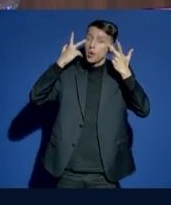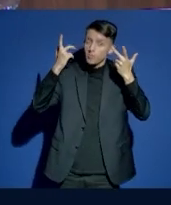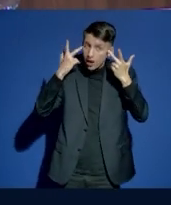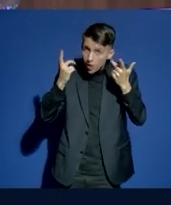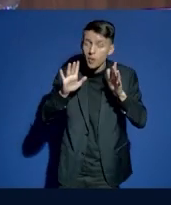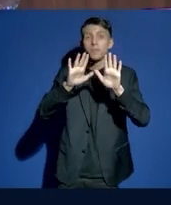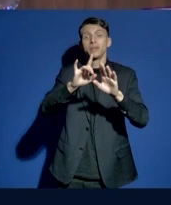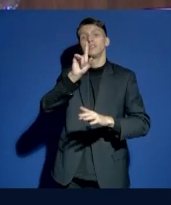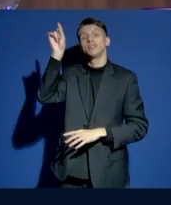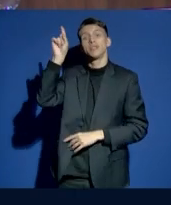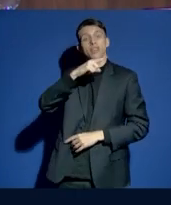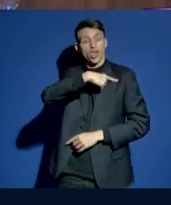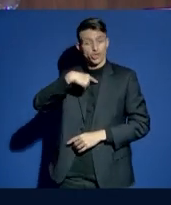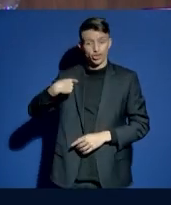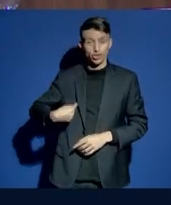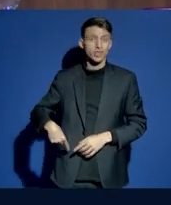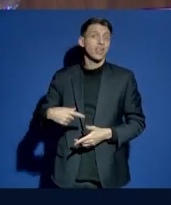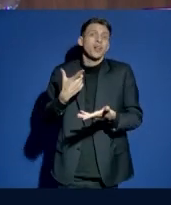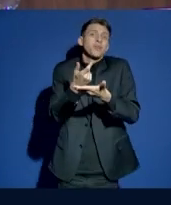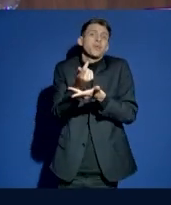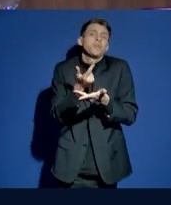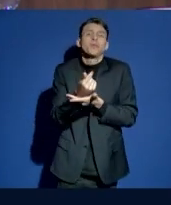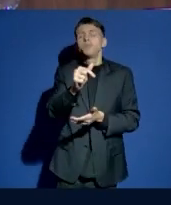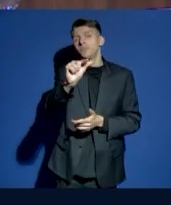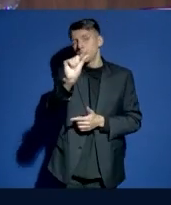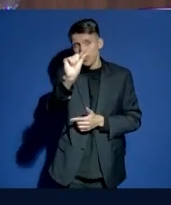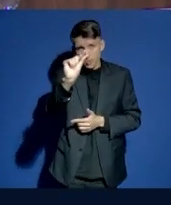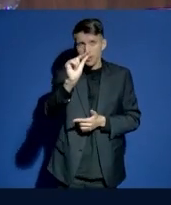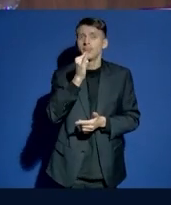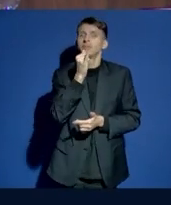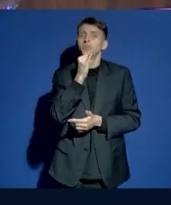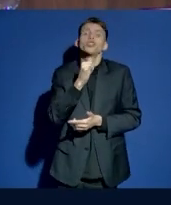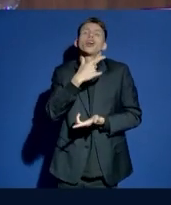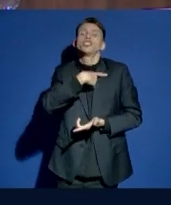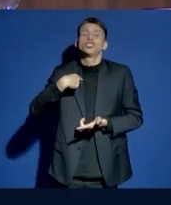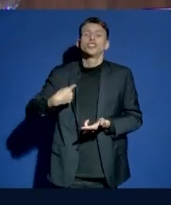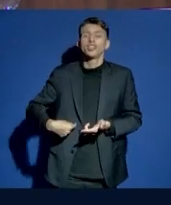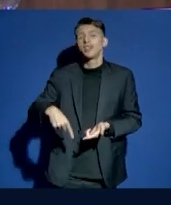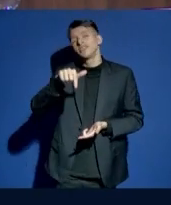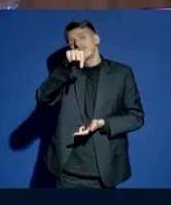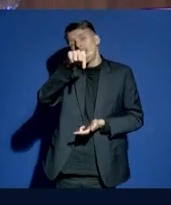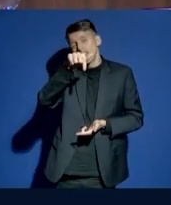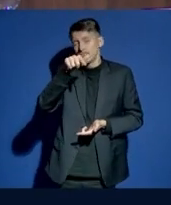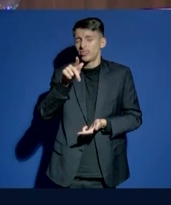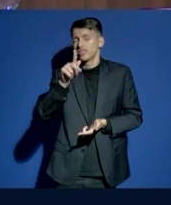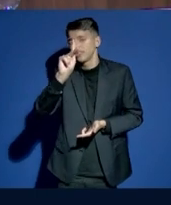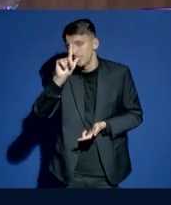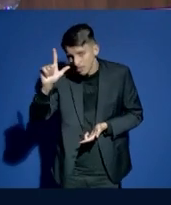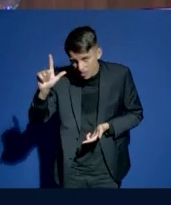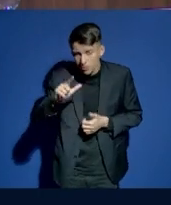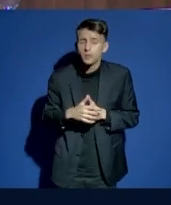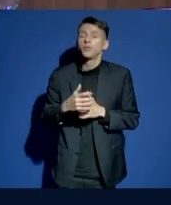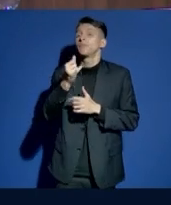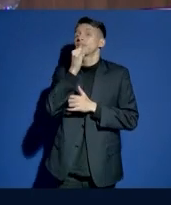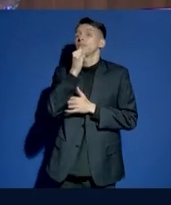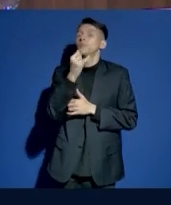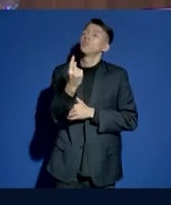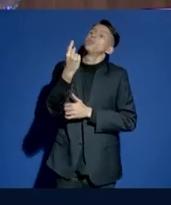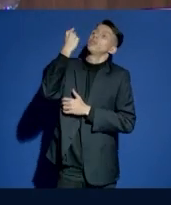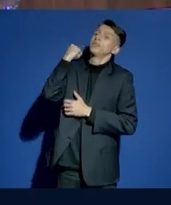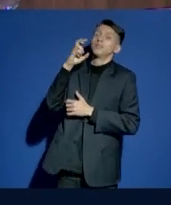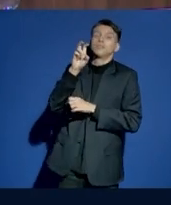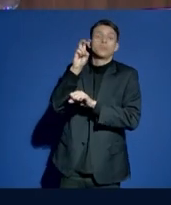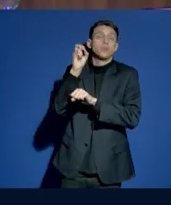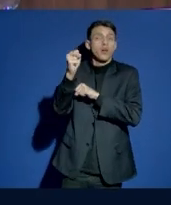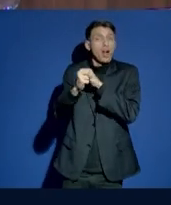o consumo na China é muito baixo ainda, 7,5 quilos. Se você pegar 5 anos atrás, esse consumo